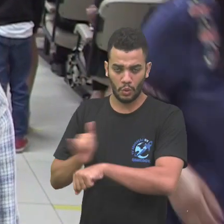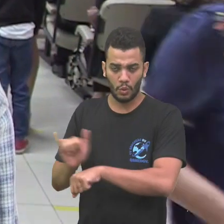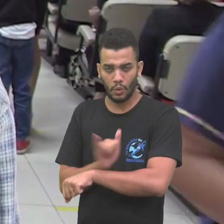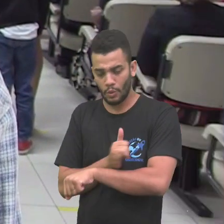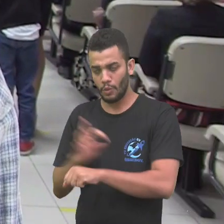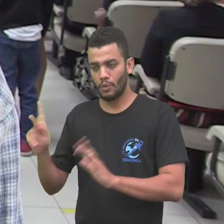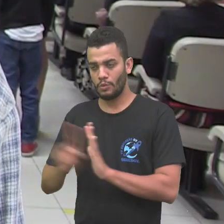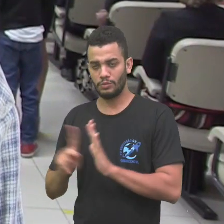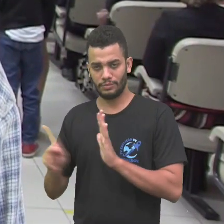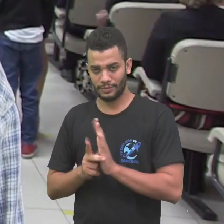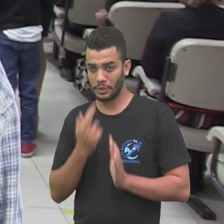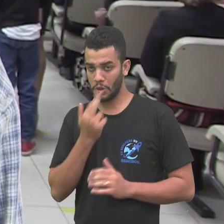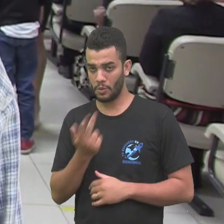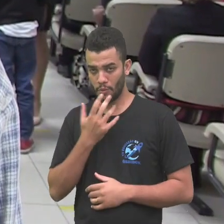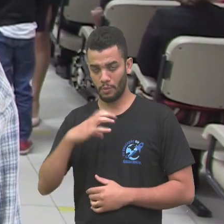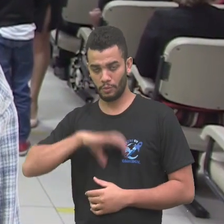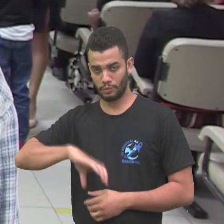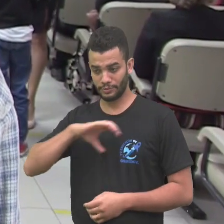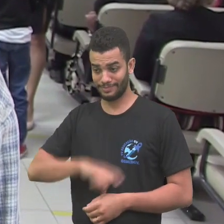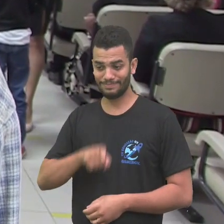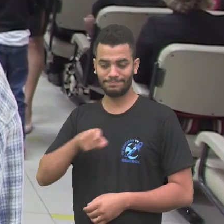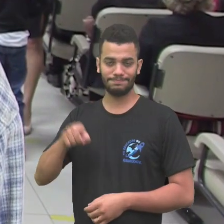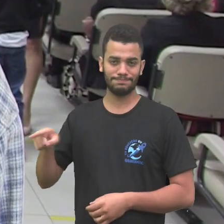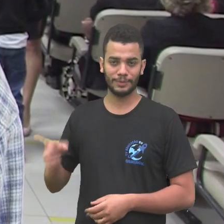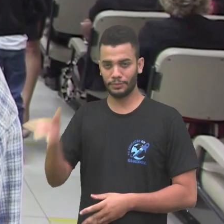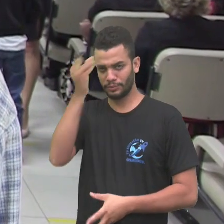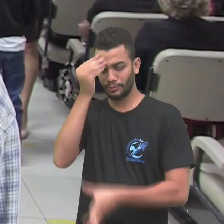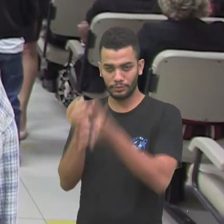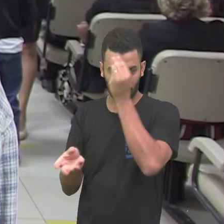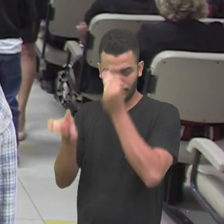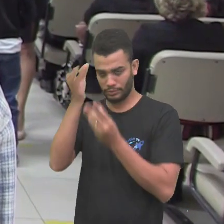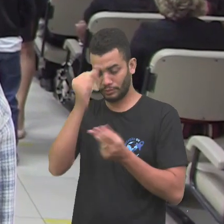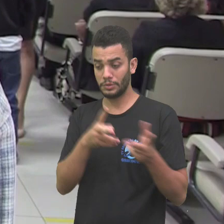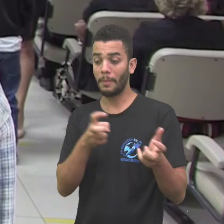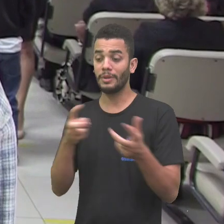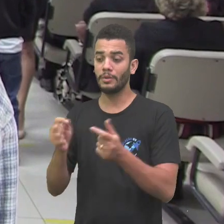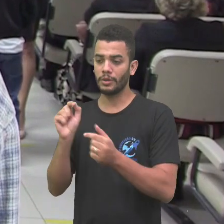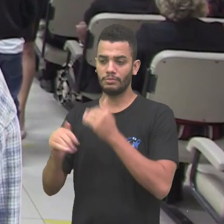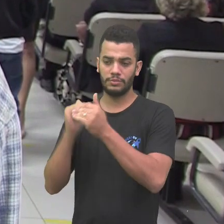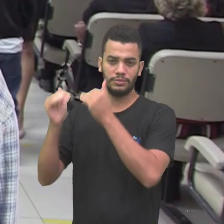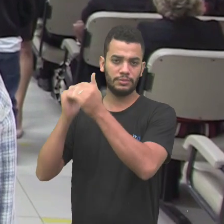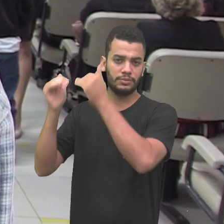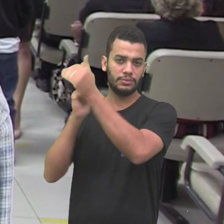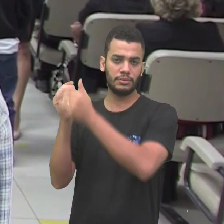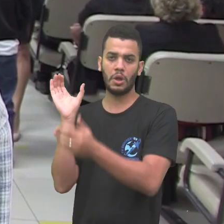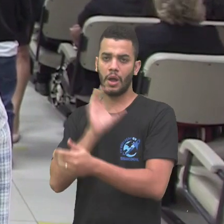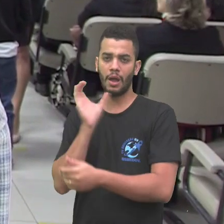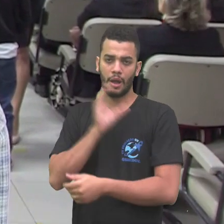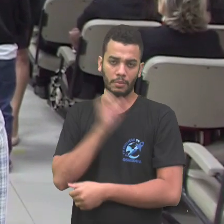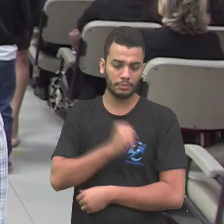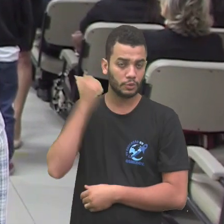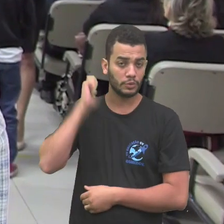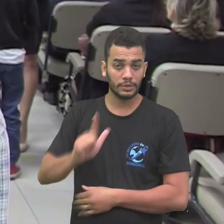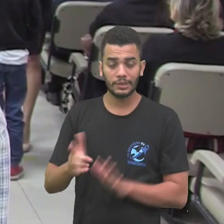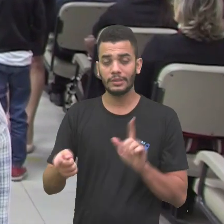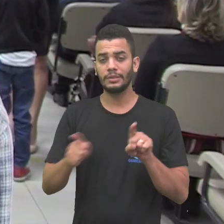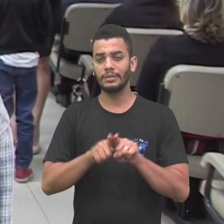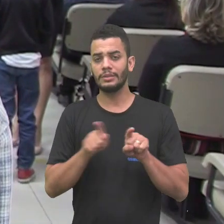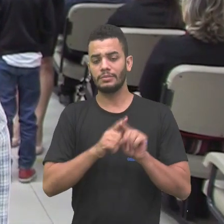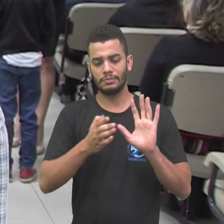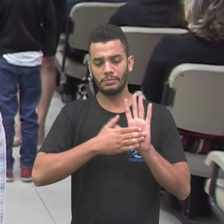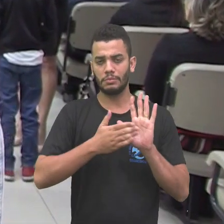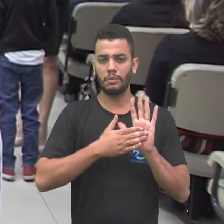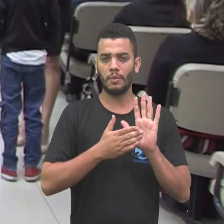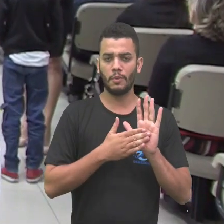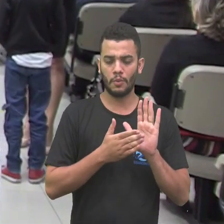E pelo que a gente viu no desenvolver, as crianças realmente fizeram, o projeto atingiu o objetivo principal